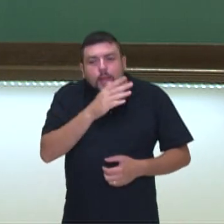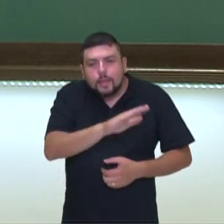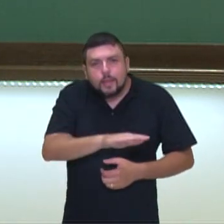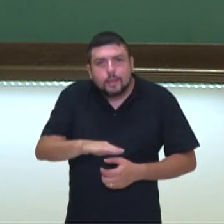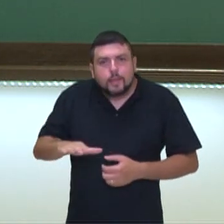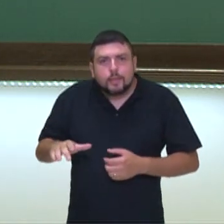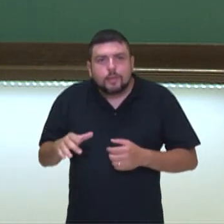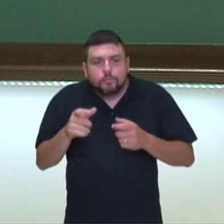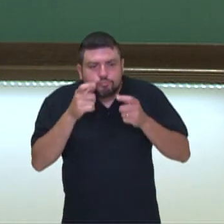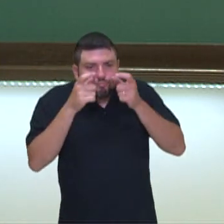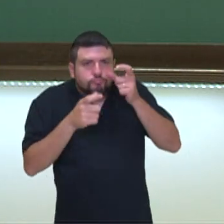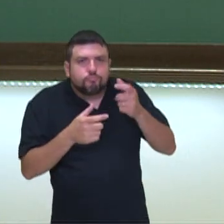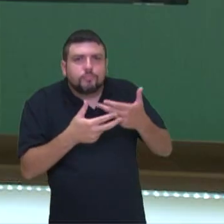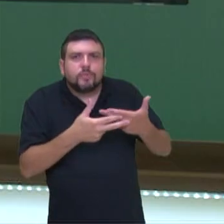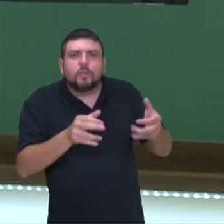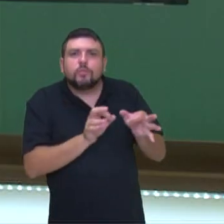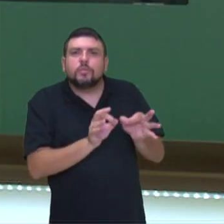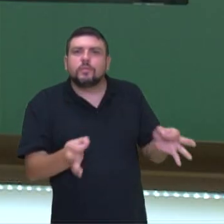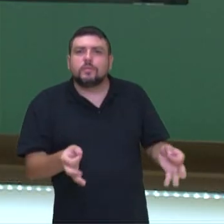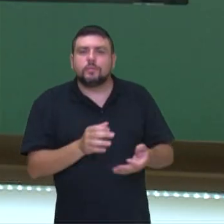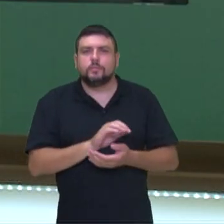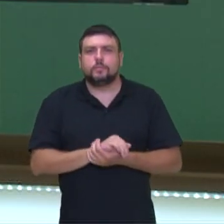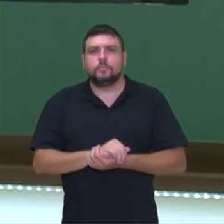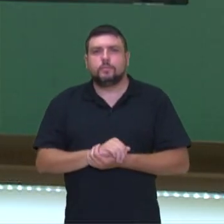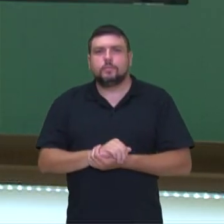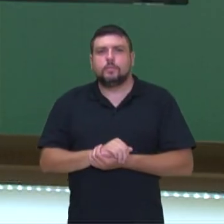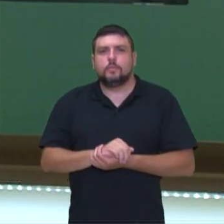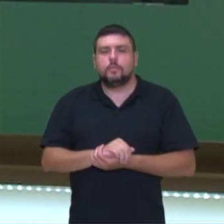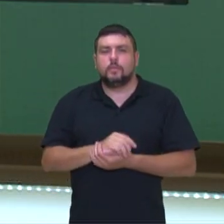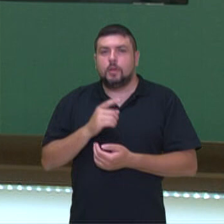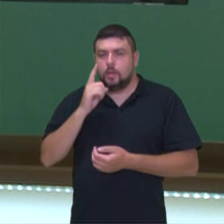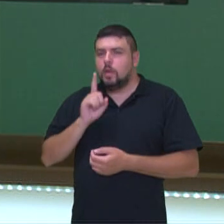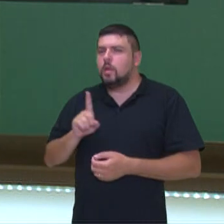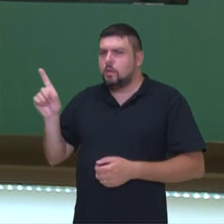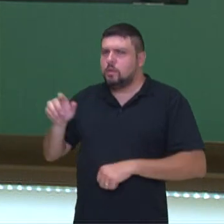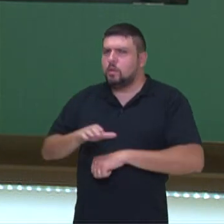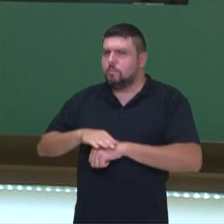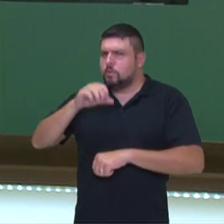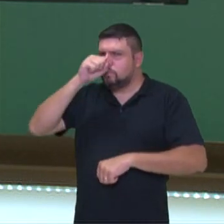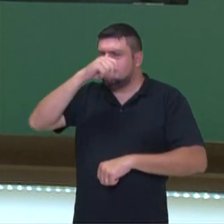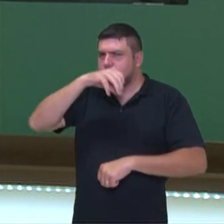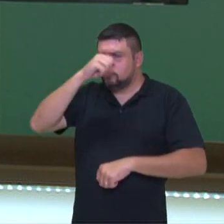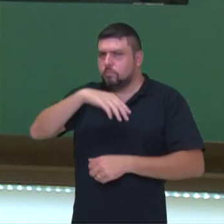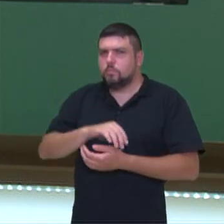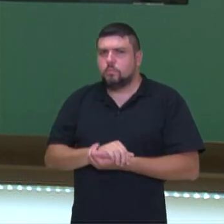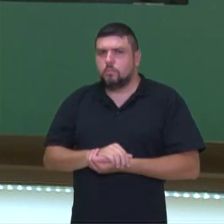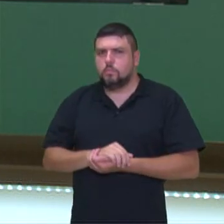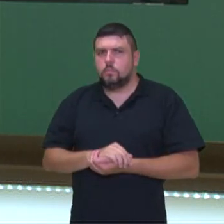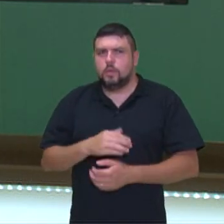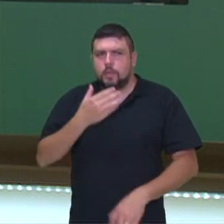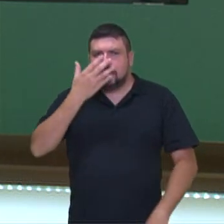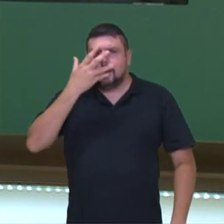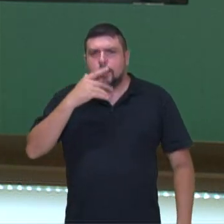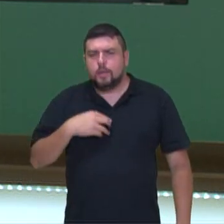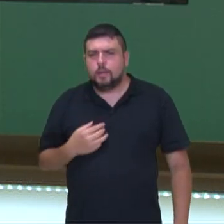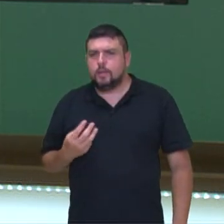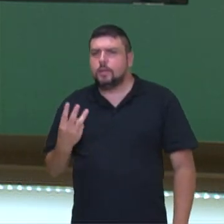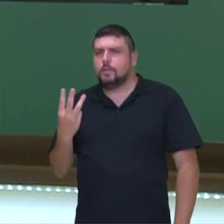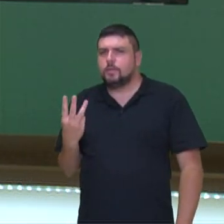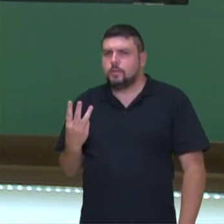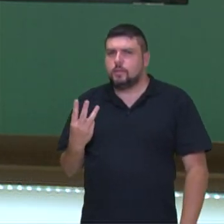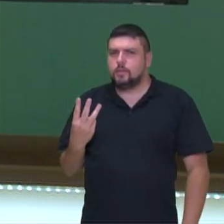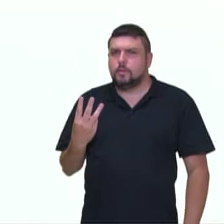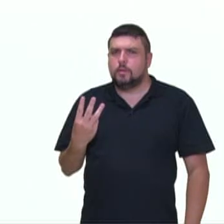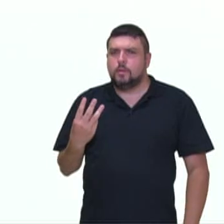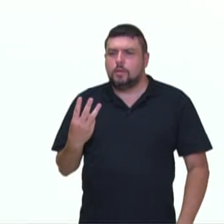pequenas coisas. Esse outro aqui é um pouquinho mais ácido. Ele tem 3 crianças e uma delas está